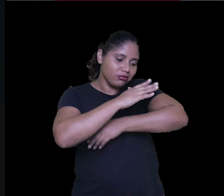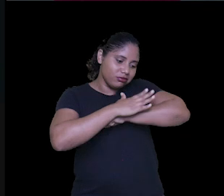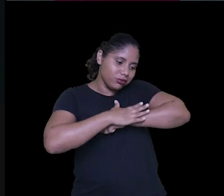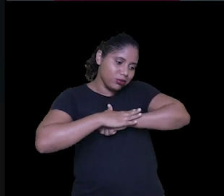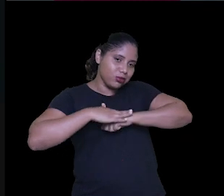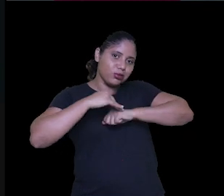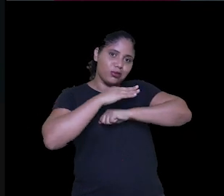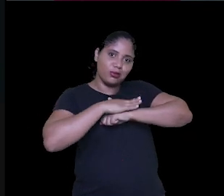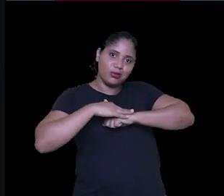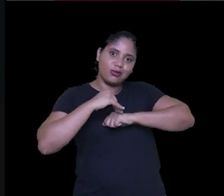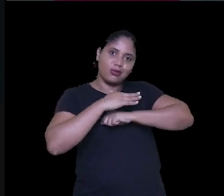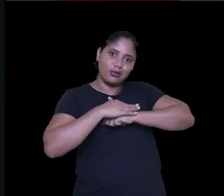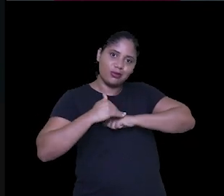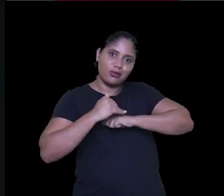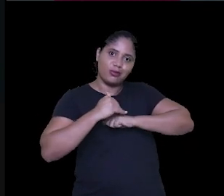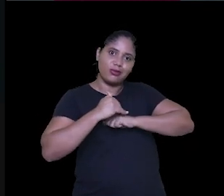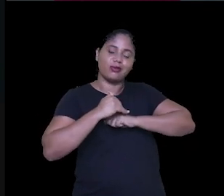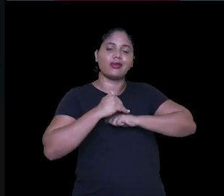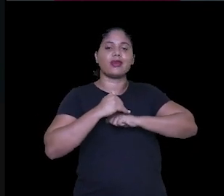o bebê.